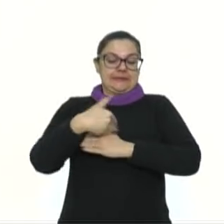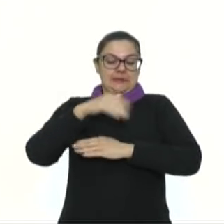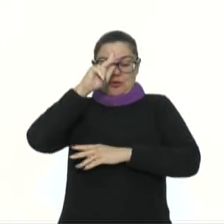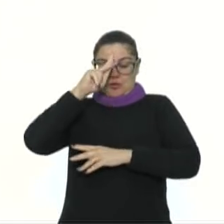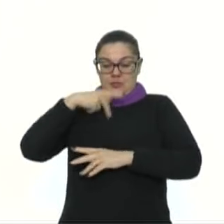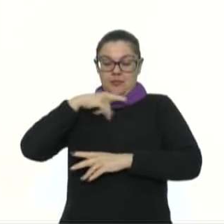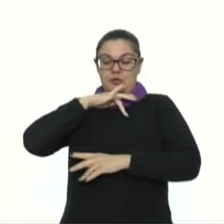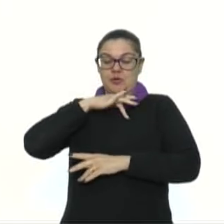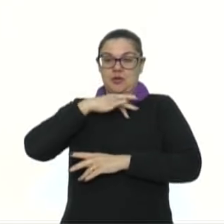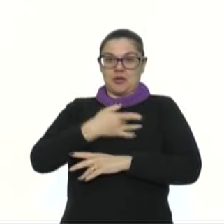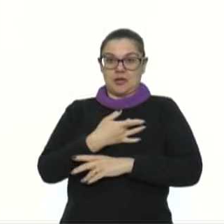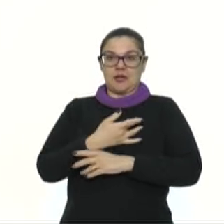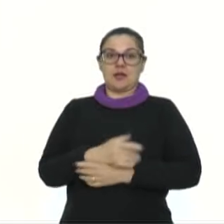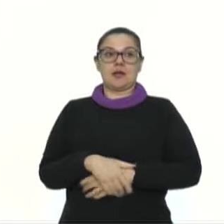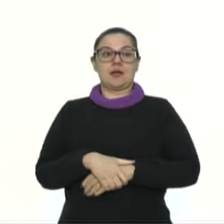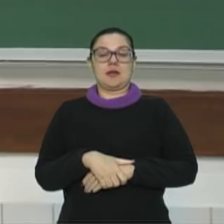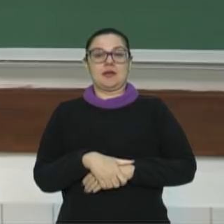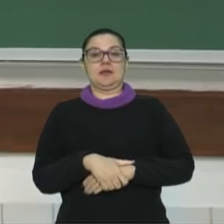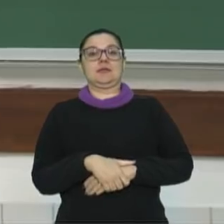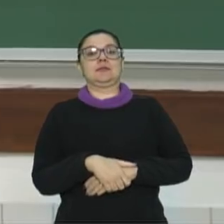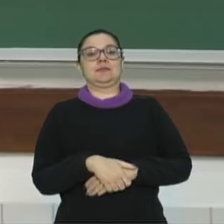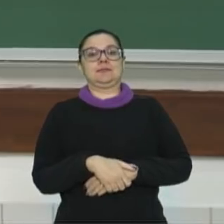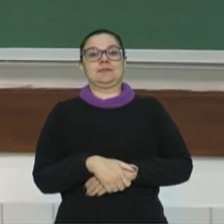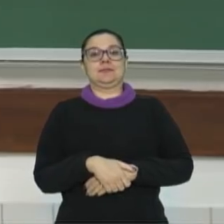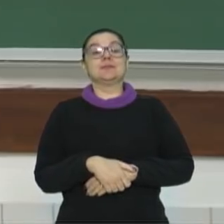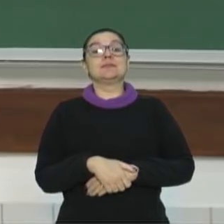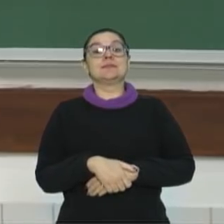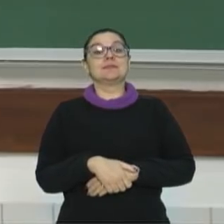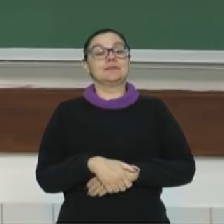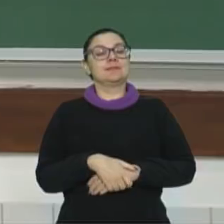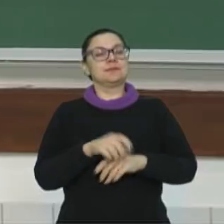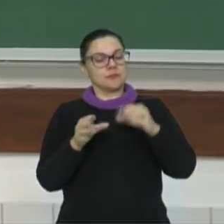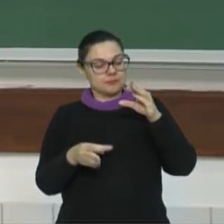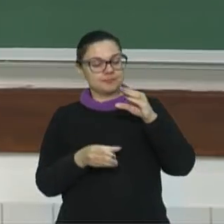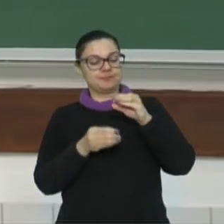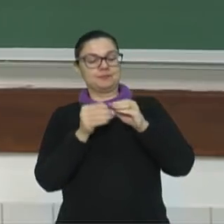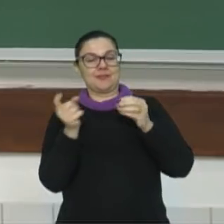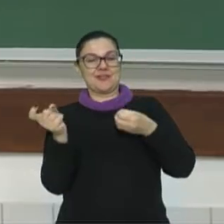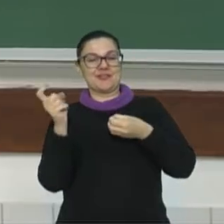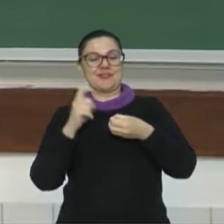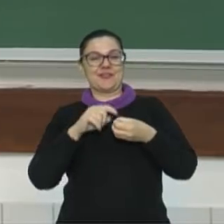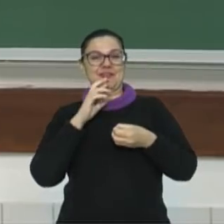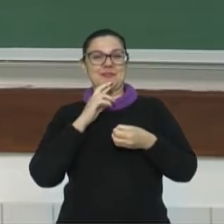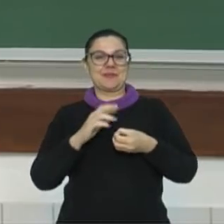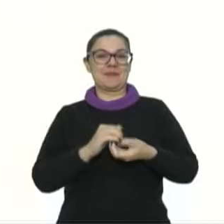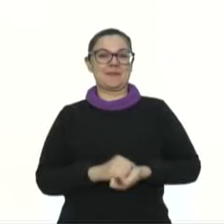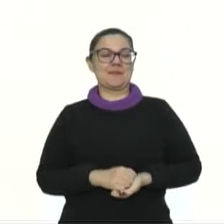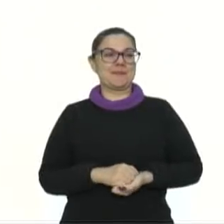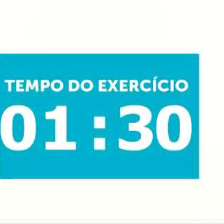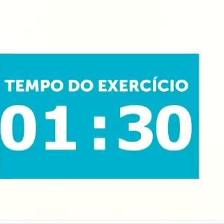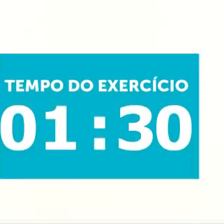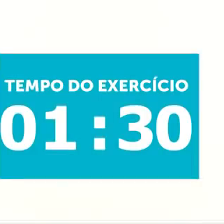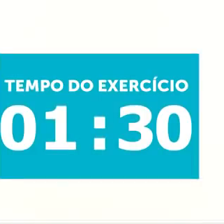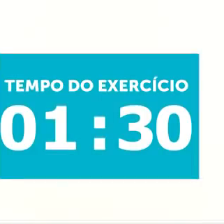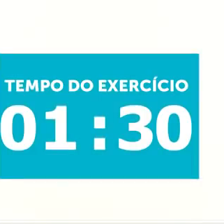e piedade a si próprio. Sintetiza isso e eu já volto com você.